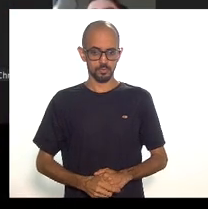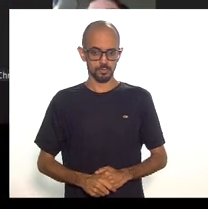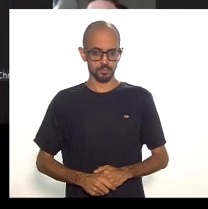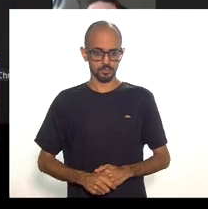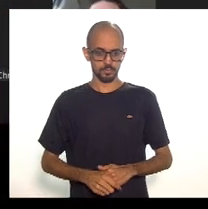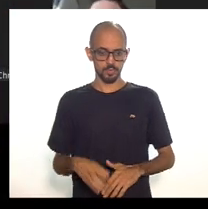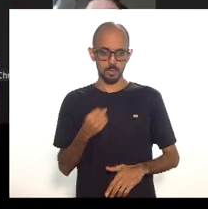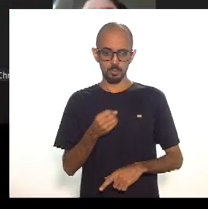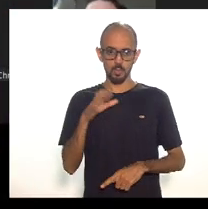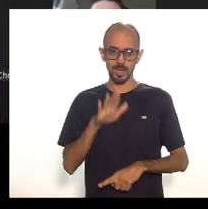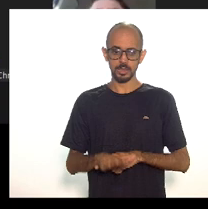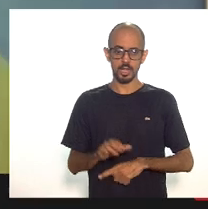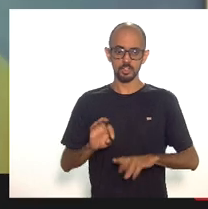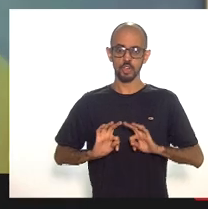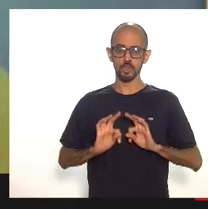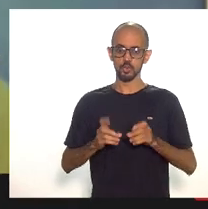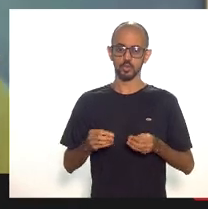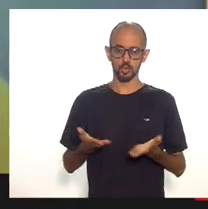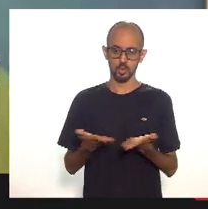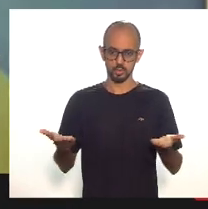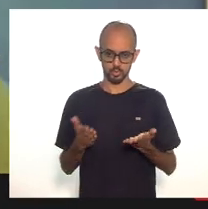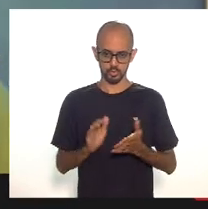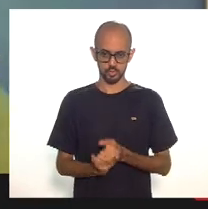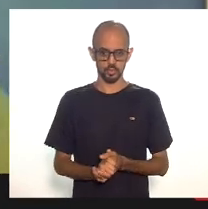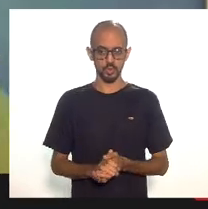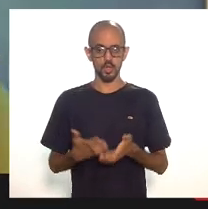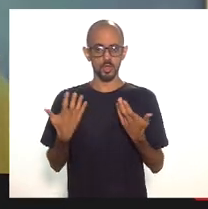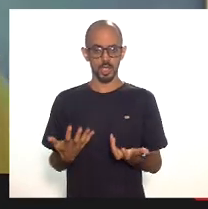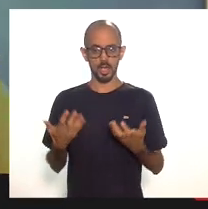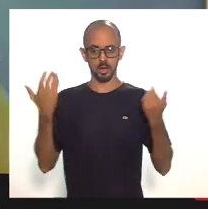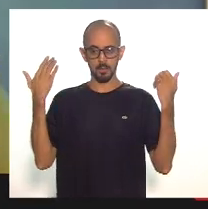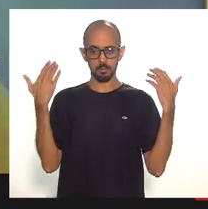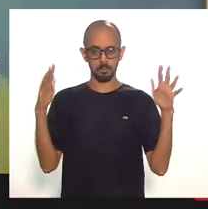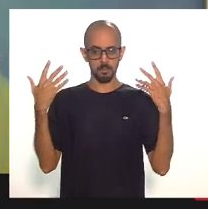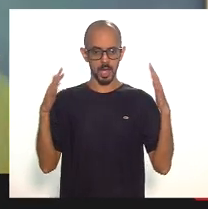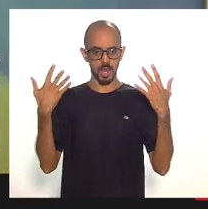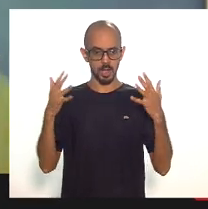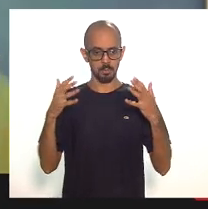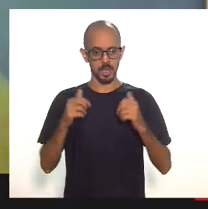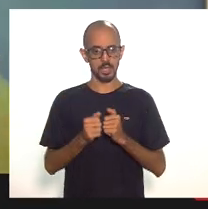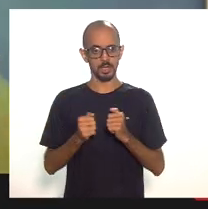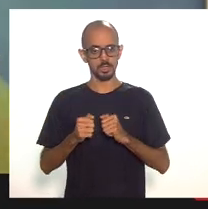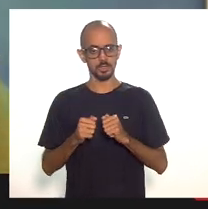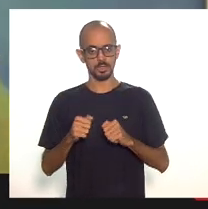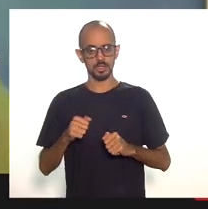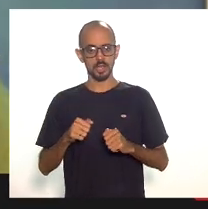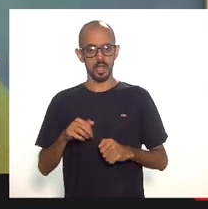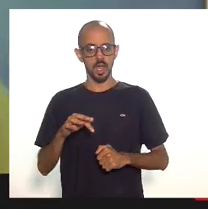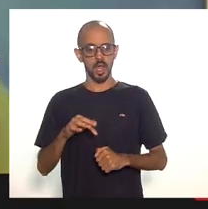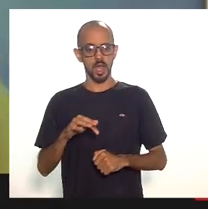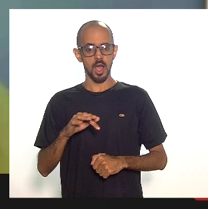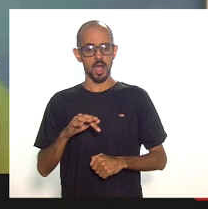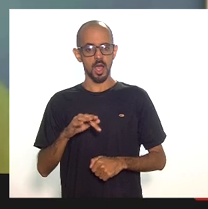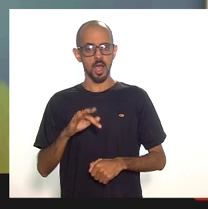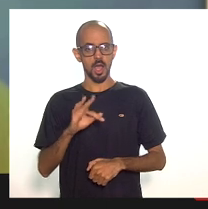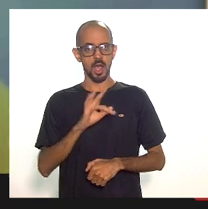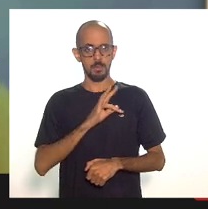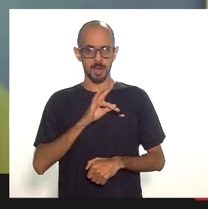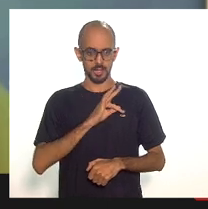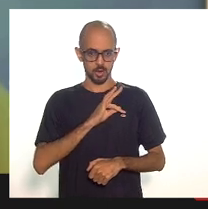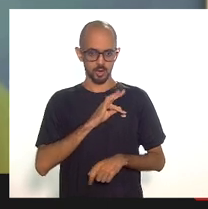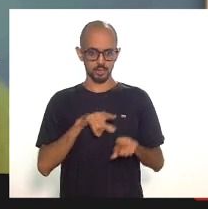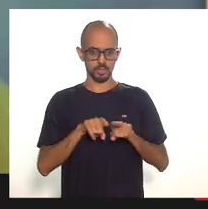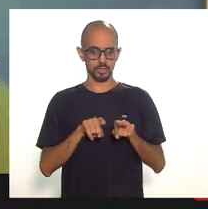Boa tarde a todos. Eu quero parabenizar a deputada Marta Rocha e o vereador Paulo